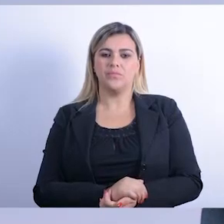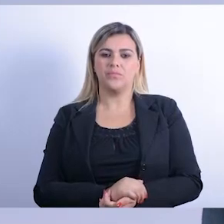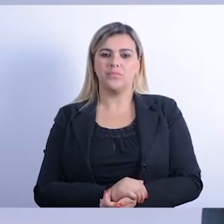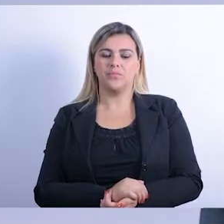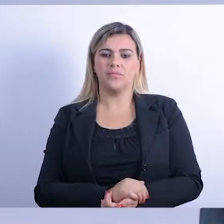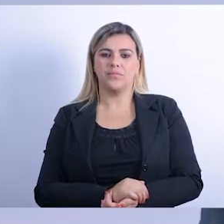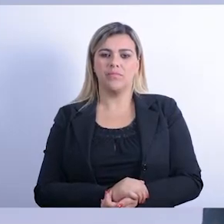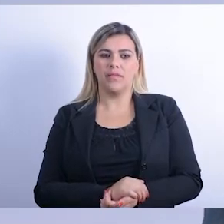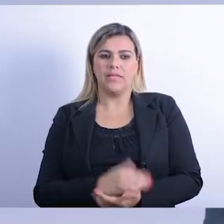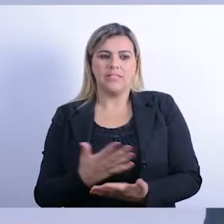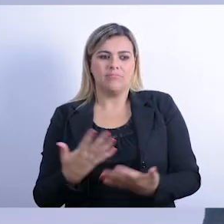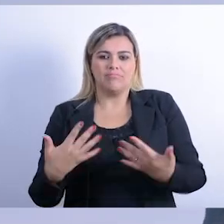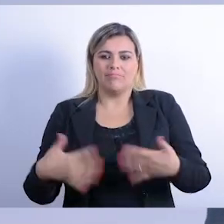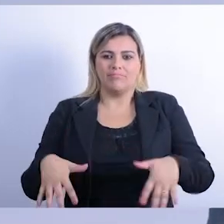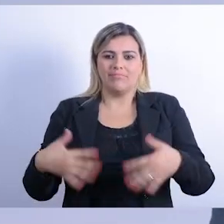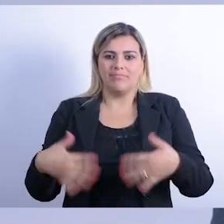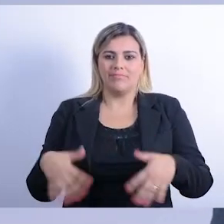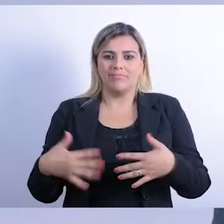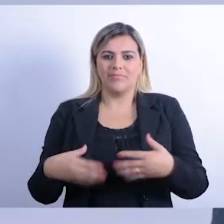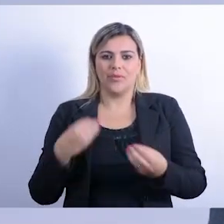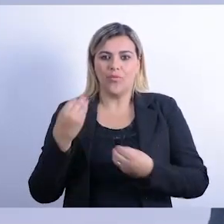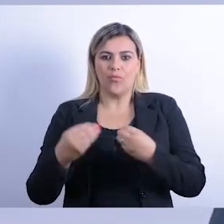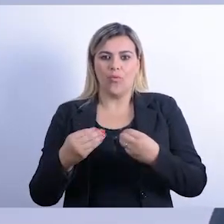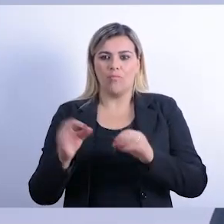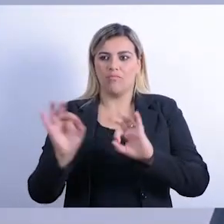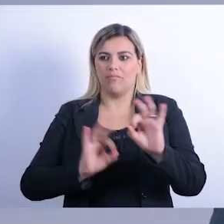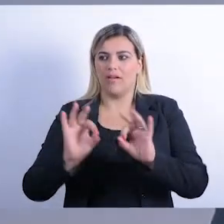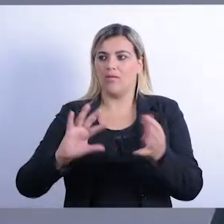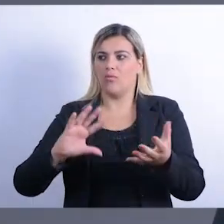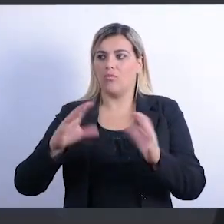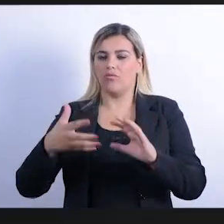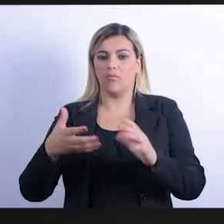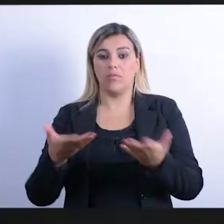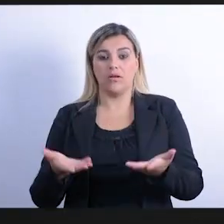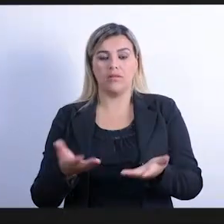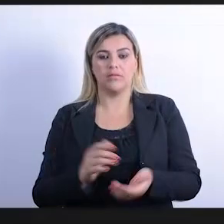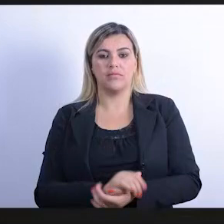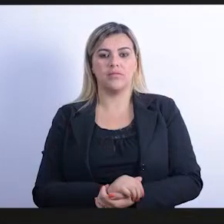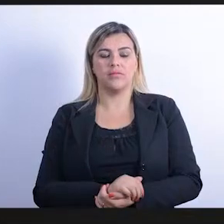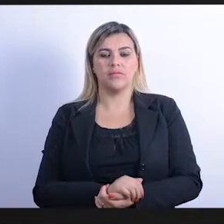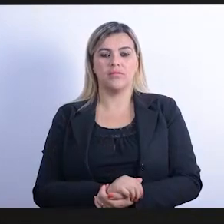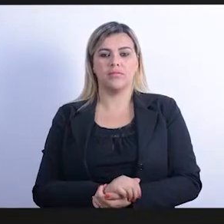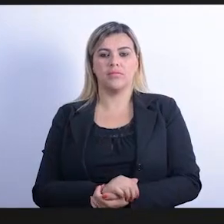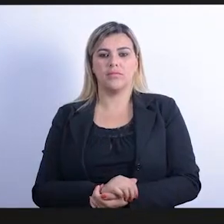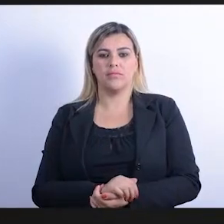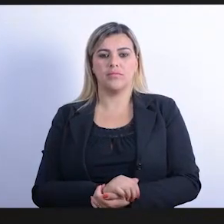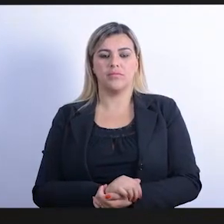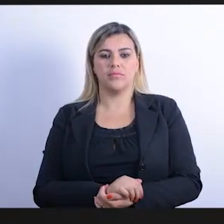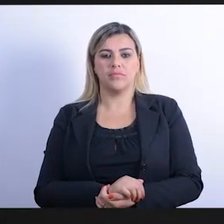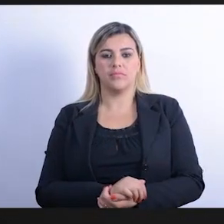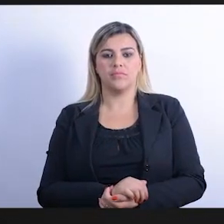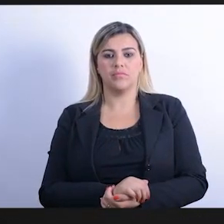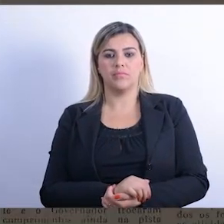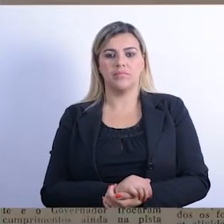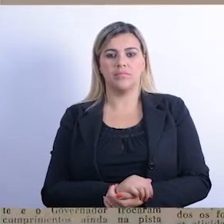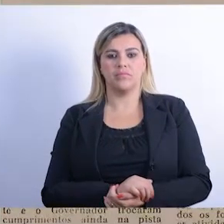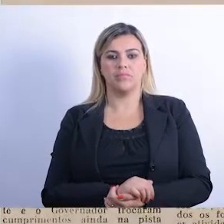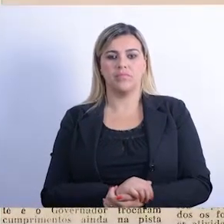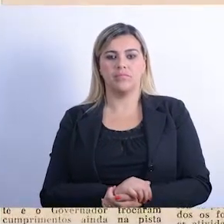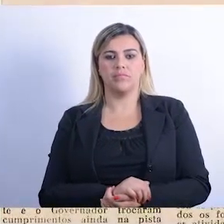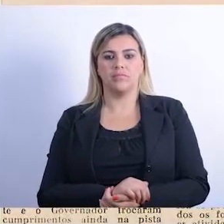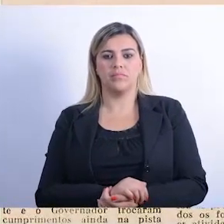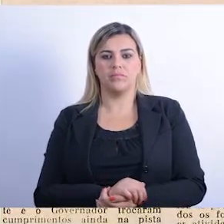É. E aí foi aquela loucura, né? No fim virou uma coisa